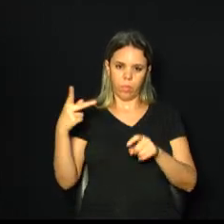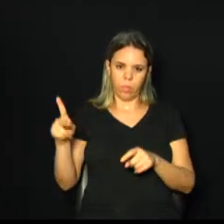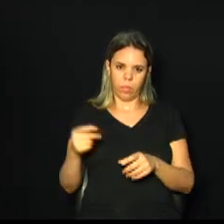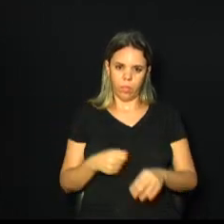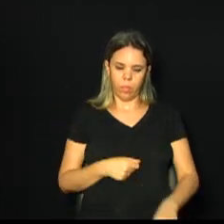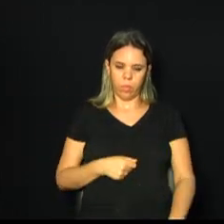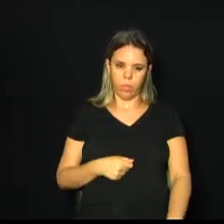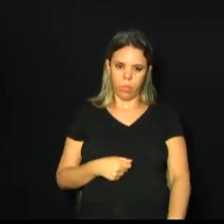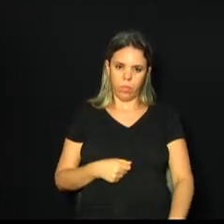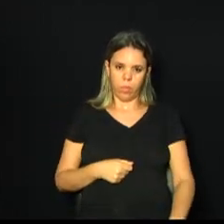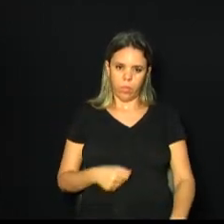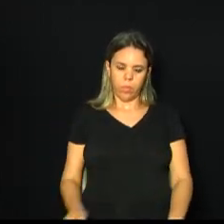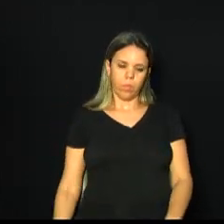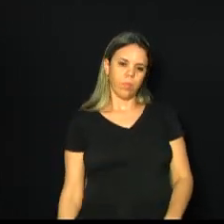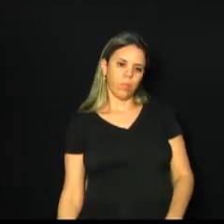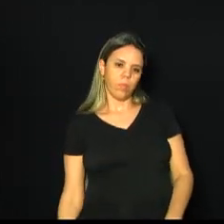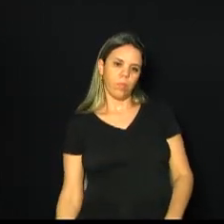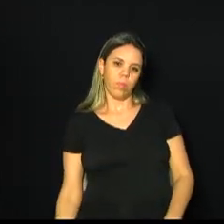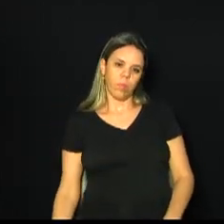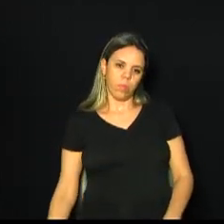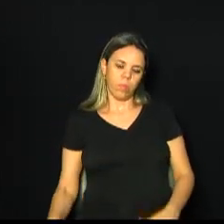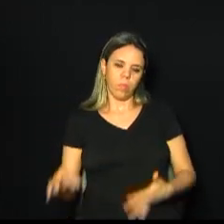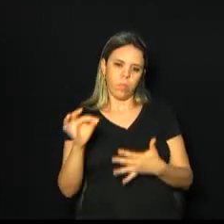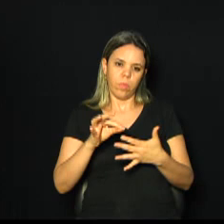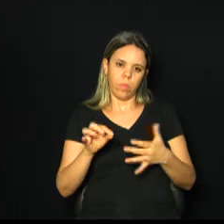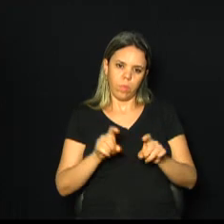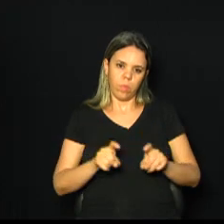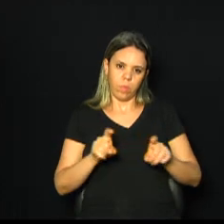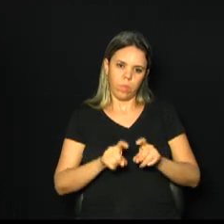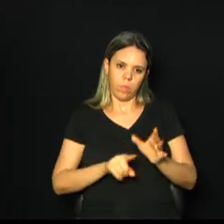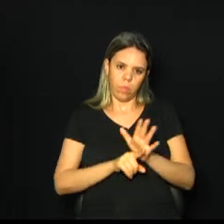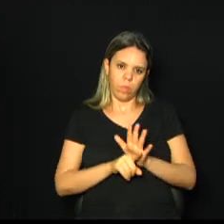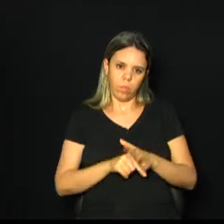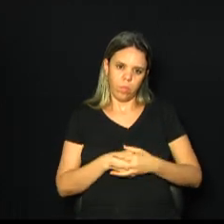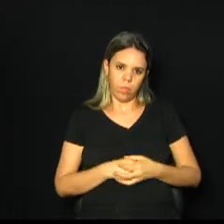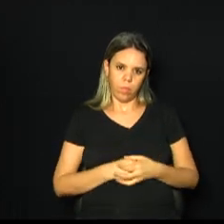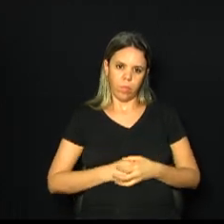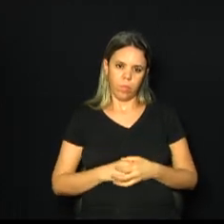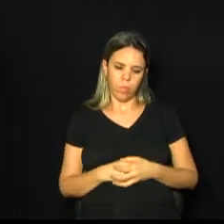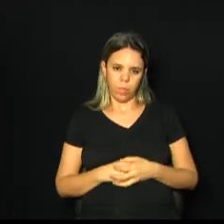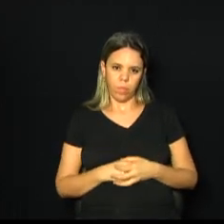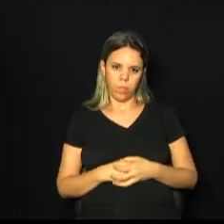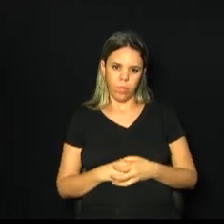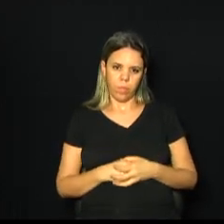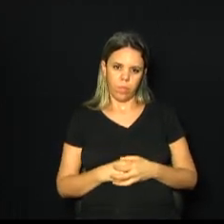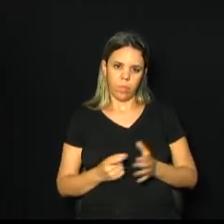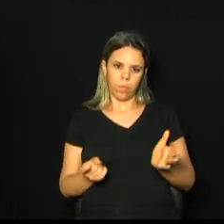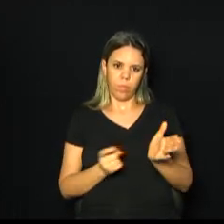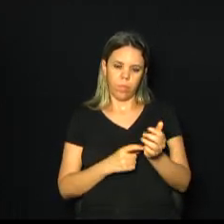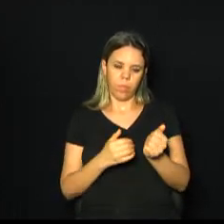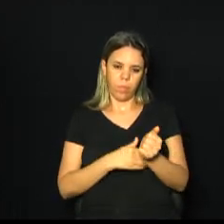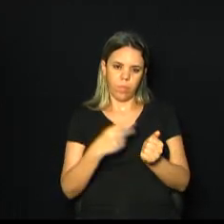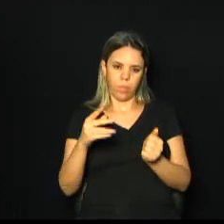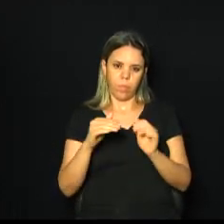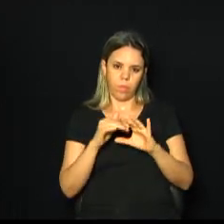e carrega esse conjunto de informações e ele já está logado no seu e-mail.